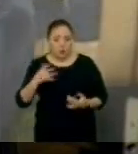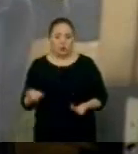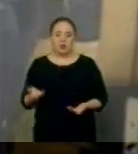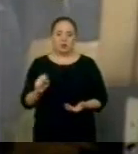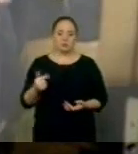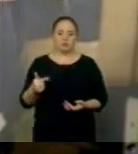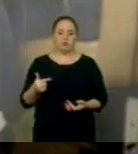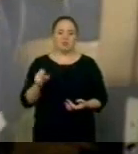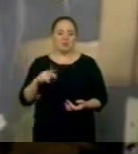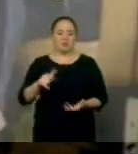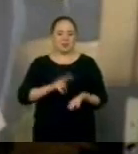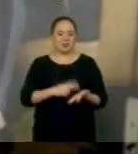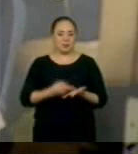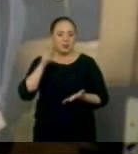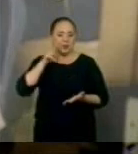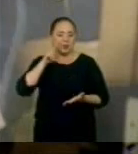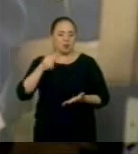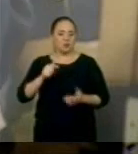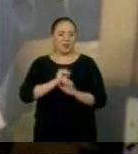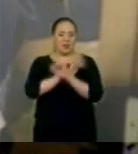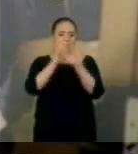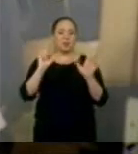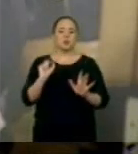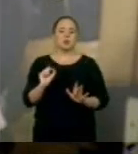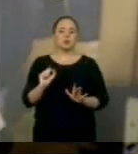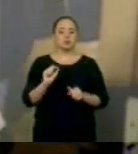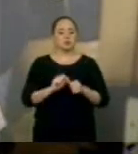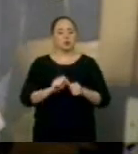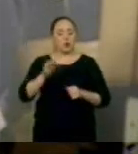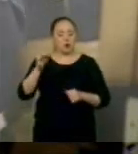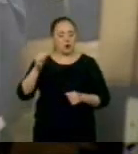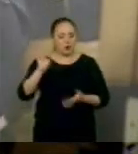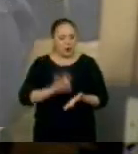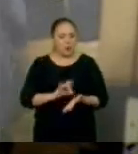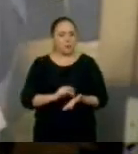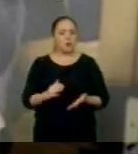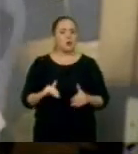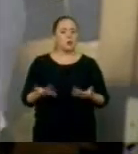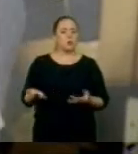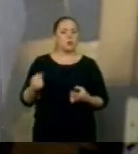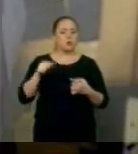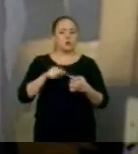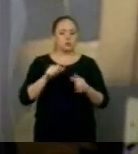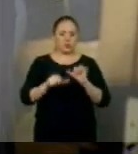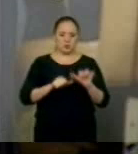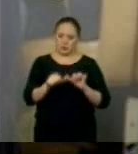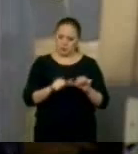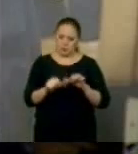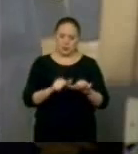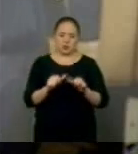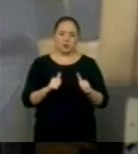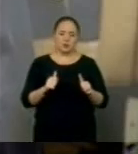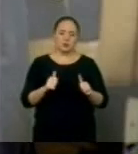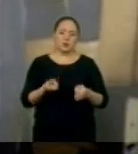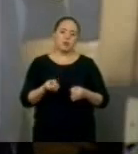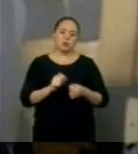qual não se tem aí a clareza em torno do que foi realmente o objeto da alteração e da mudança